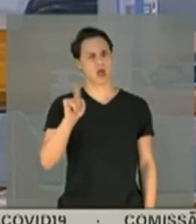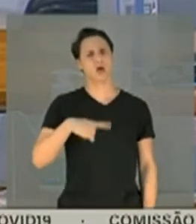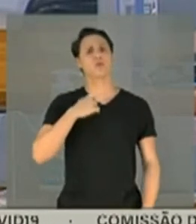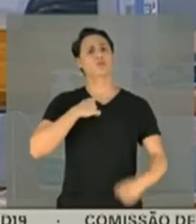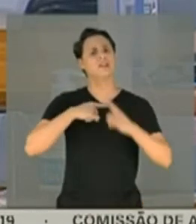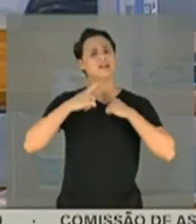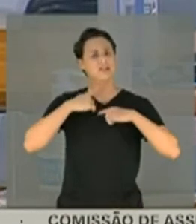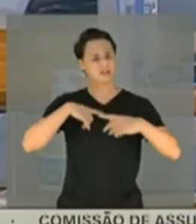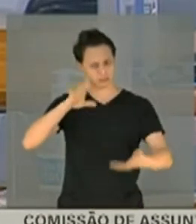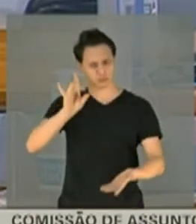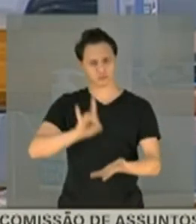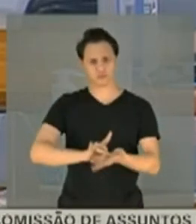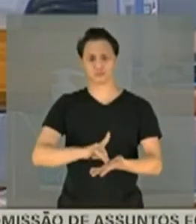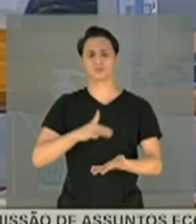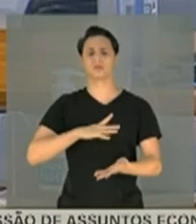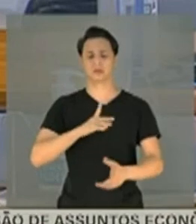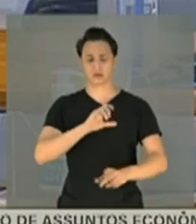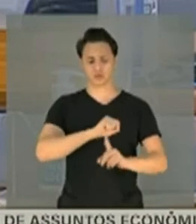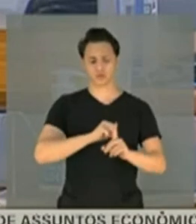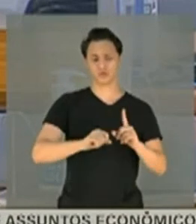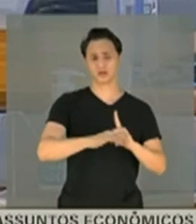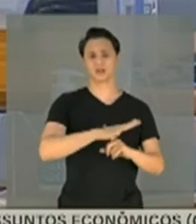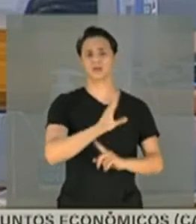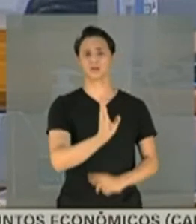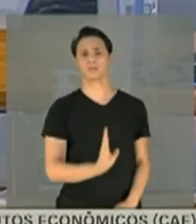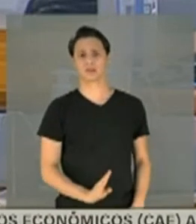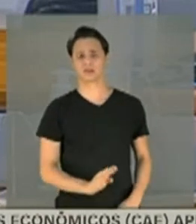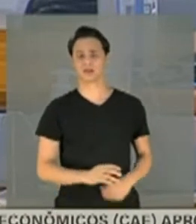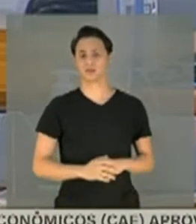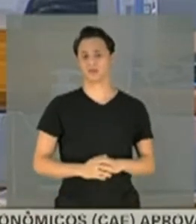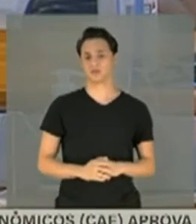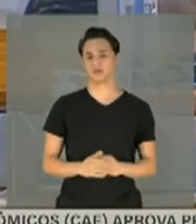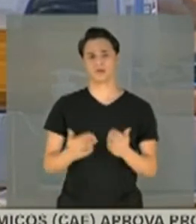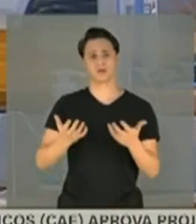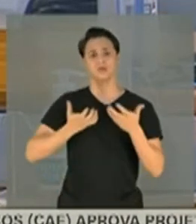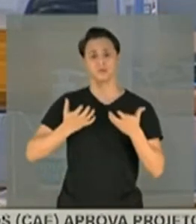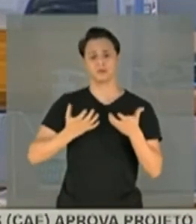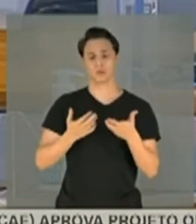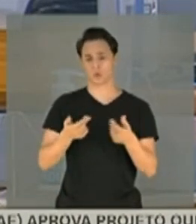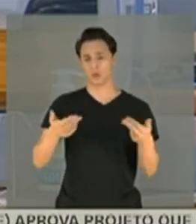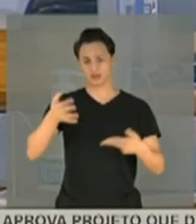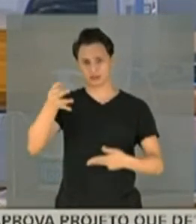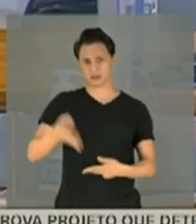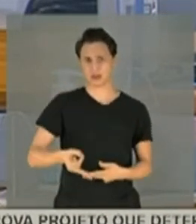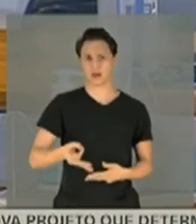desejo legítimo cada vez maior da sociedade brasileira, que quer a coisa certa,